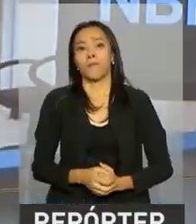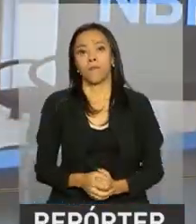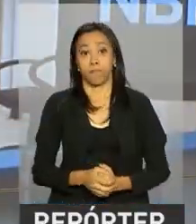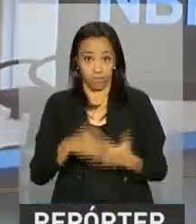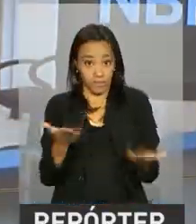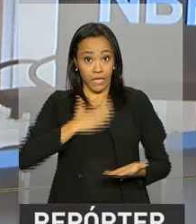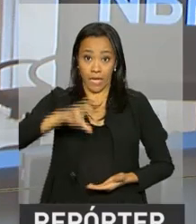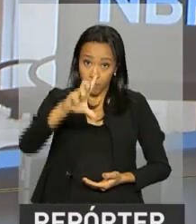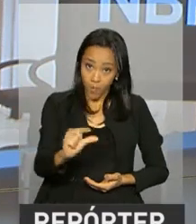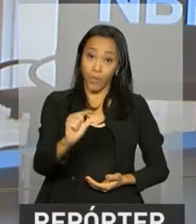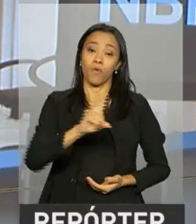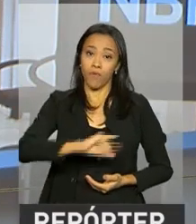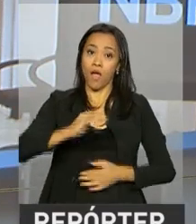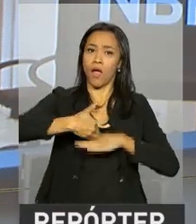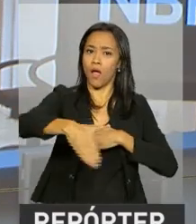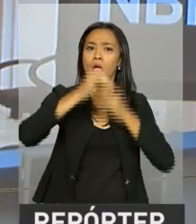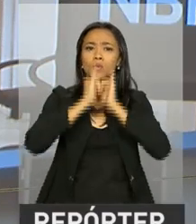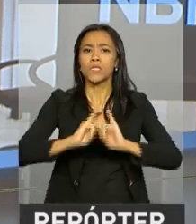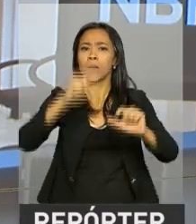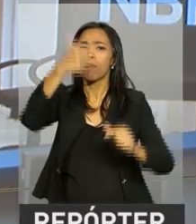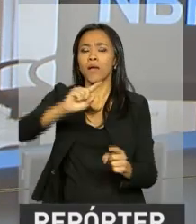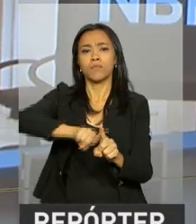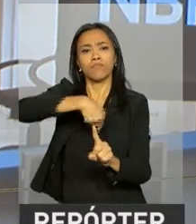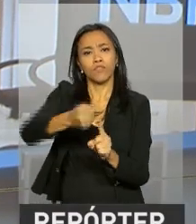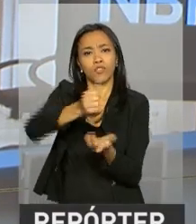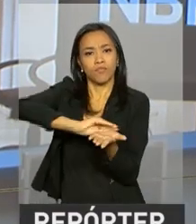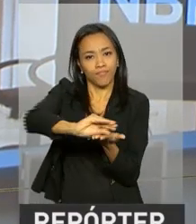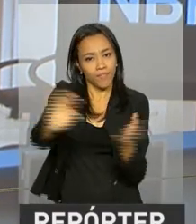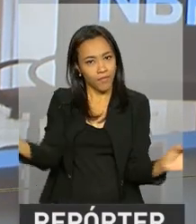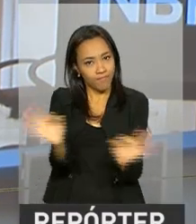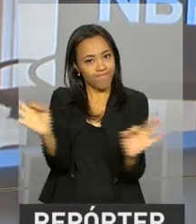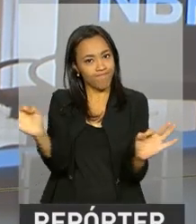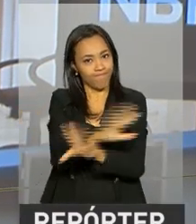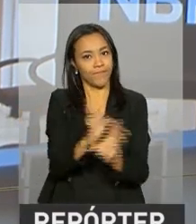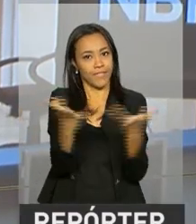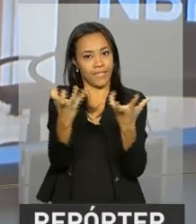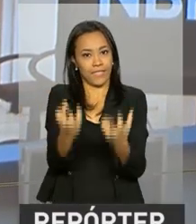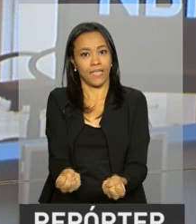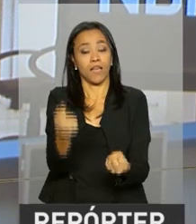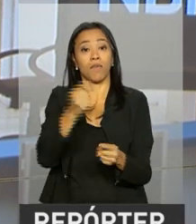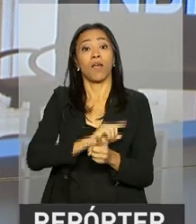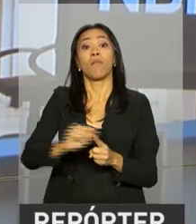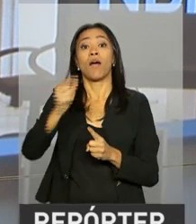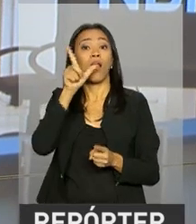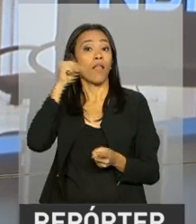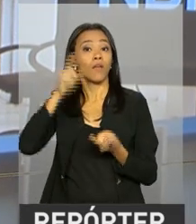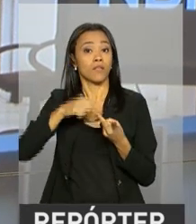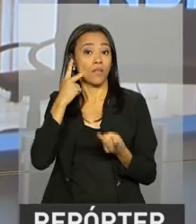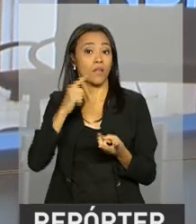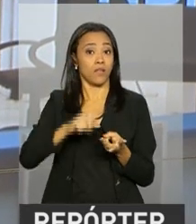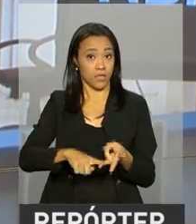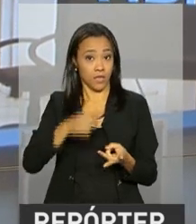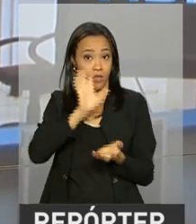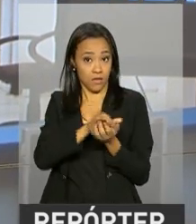E olha, daqui a pouco vão ser anunciados mais investimentos para acabar com a seca. Os recursos vão para Alagoas, Ceará, Pernambuco e